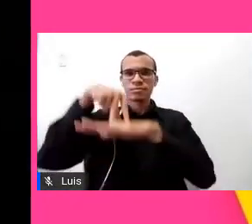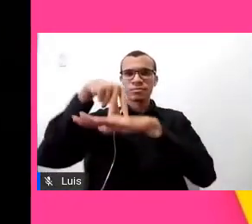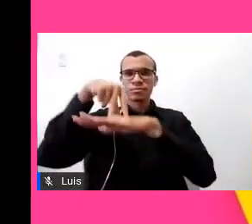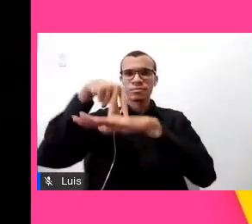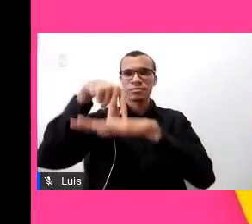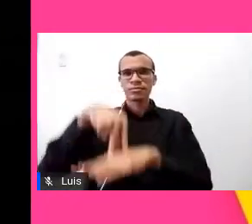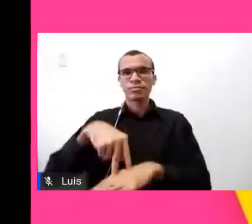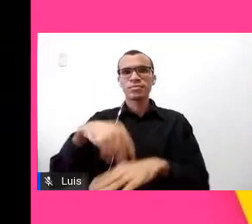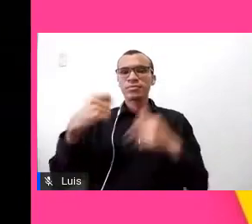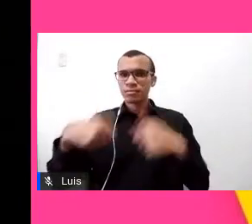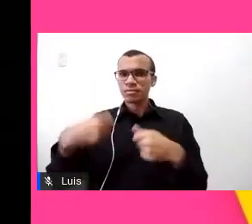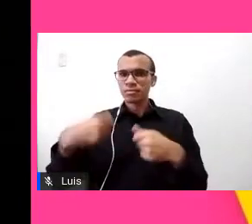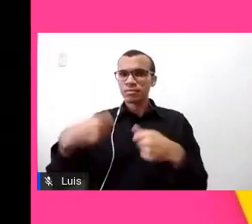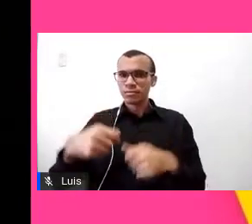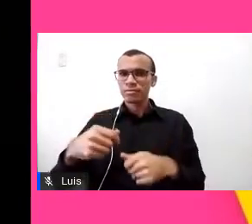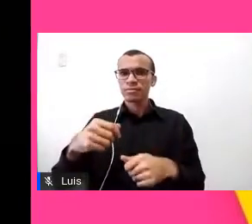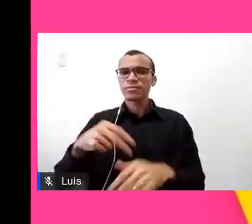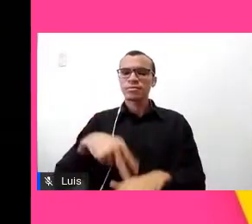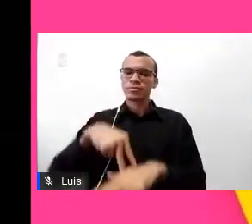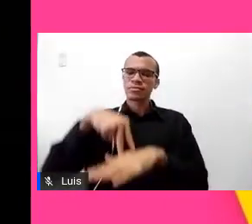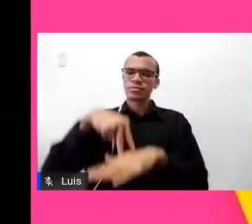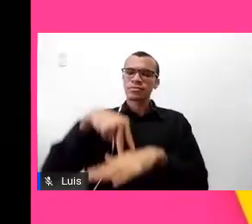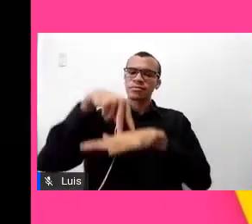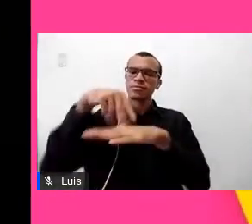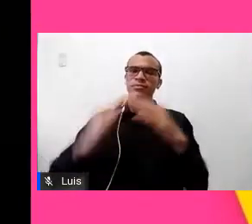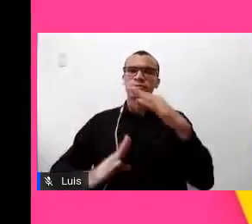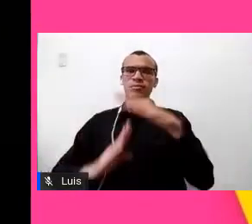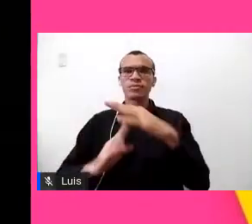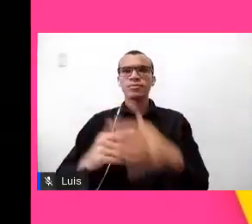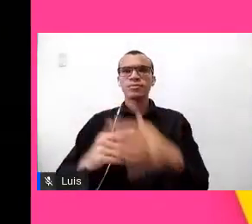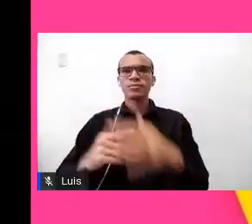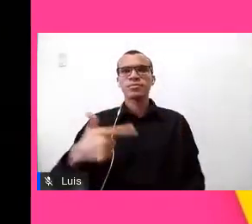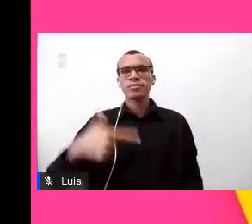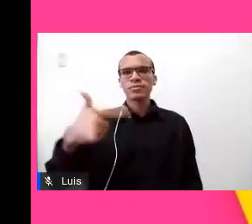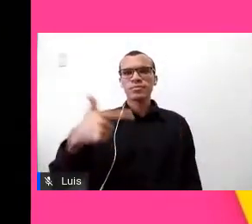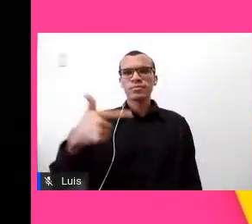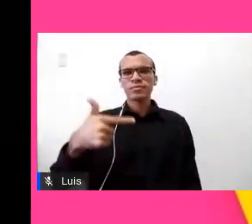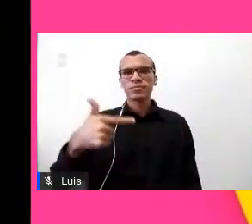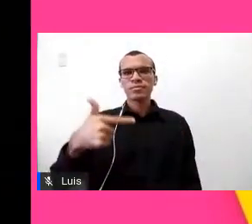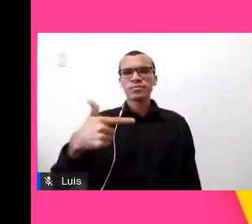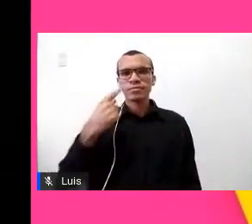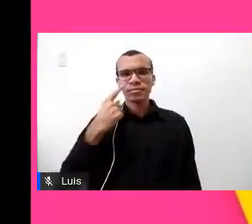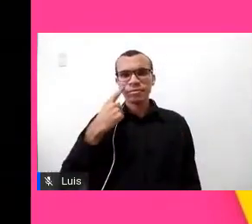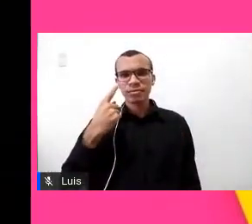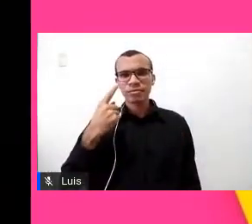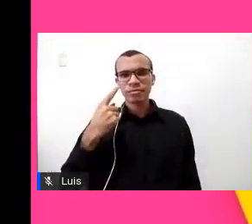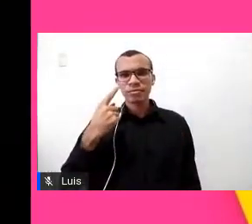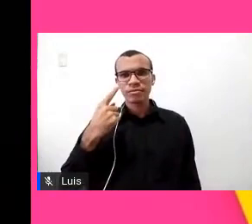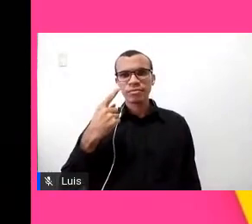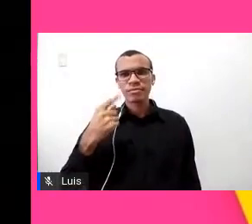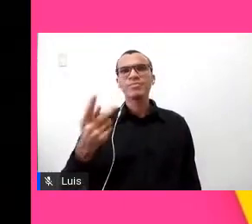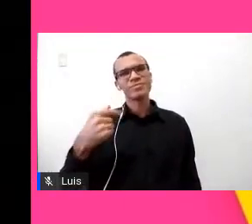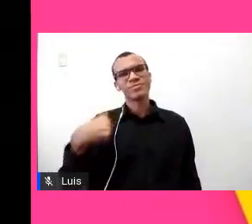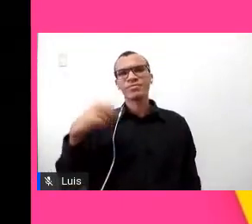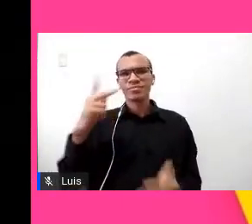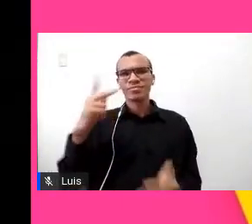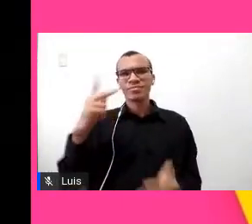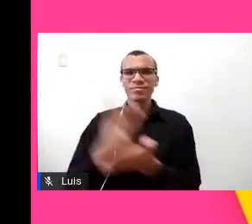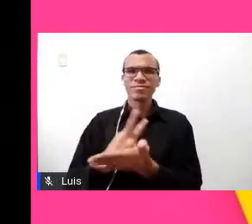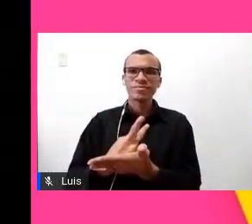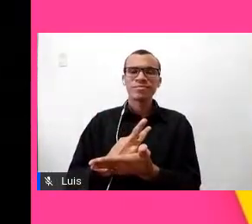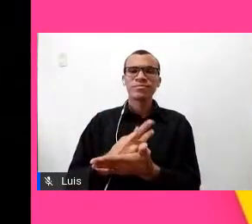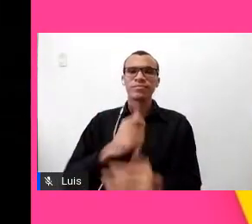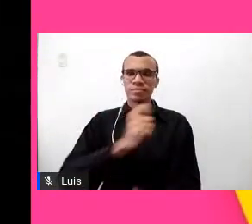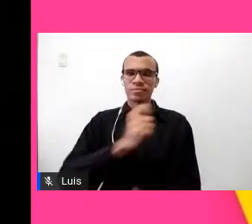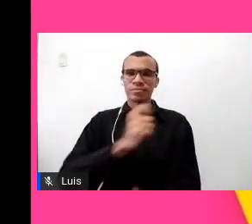elevador até o 2º andar. Vamos ver se eu acertei o 2º andar. Ó, errei. E o aluno tem que acertar,